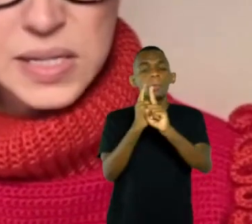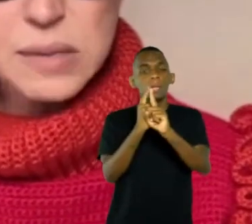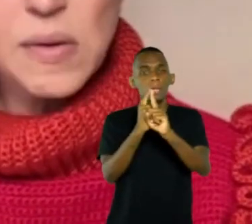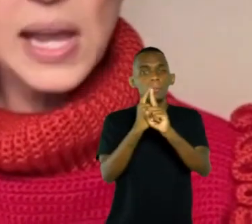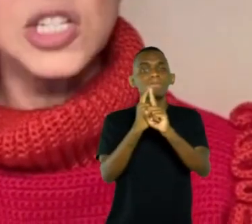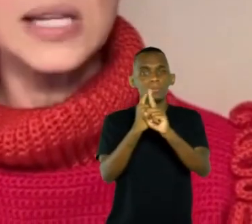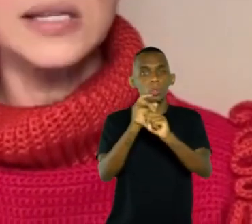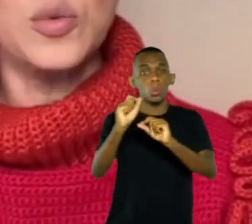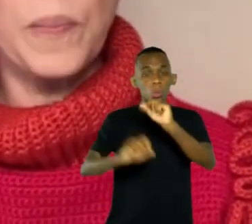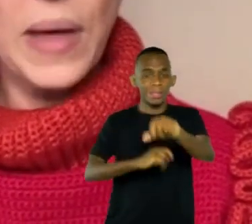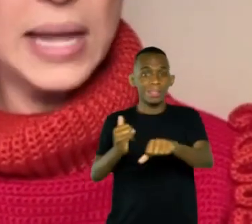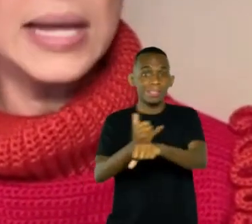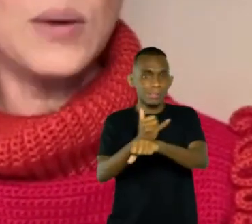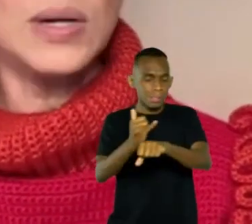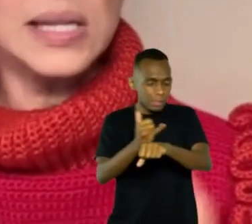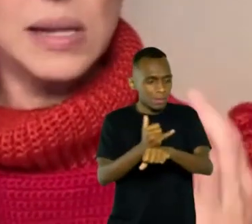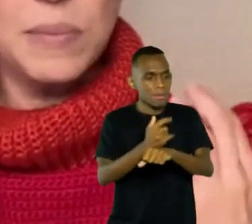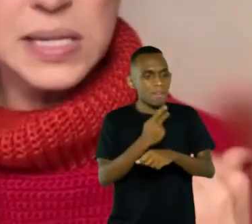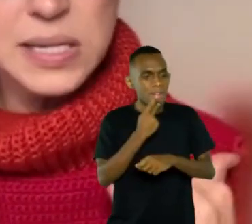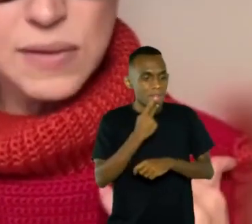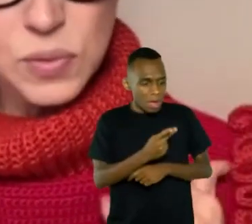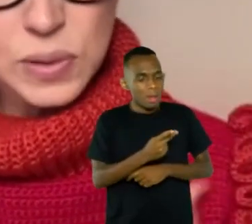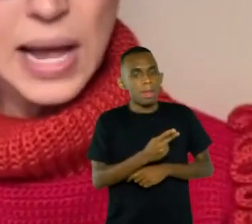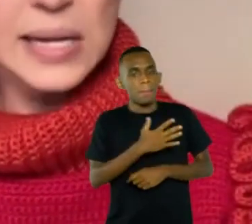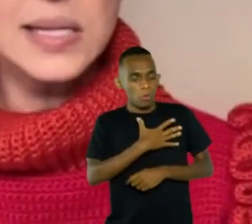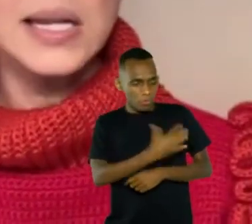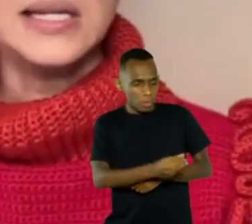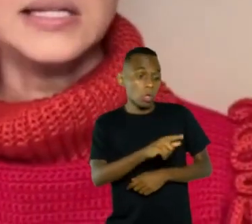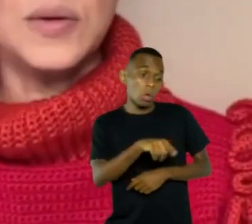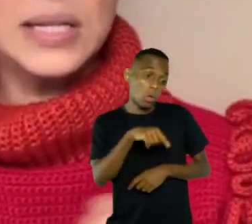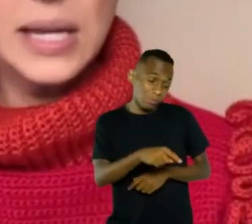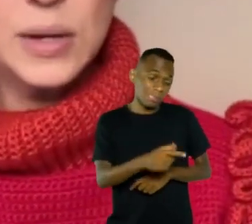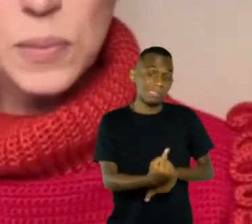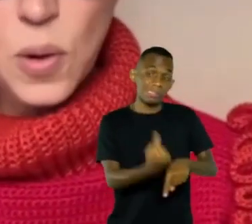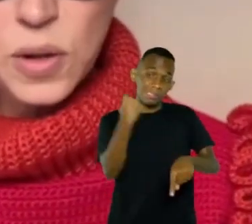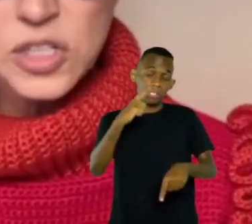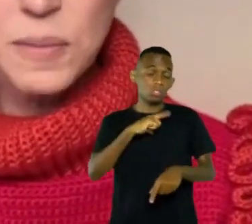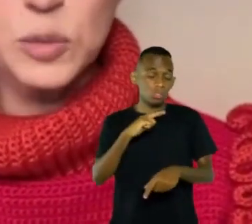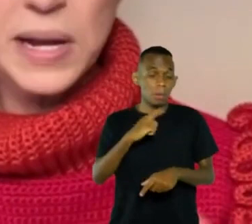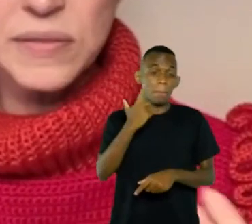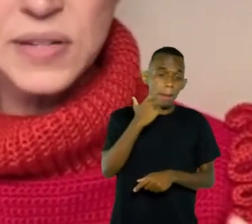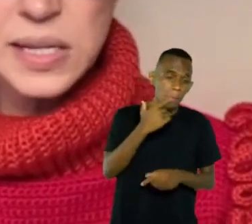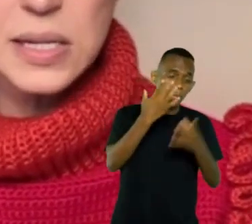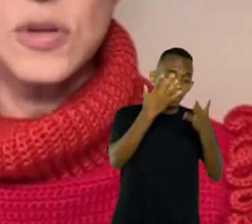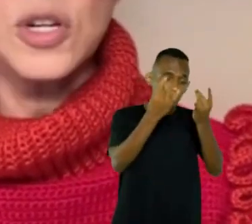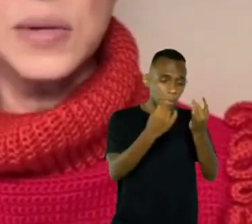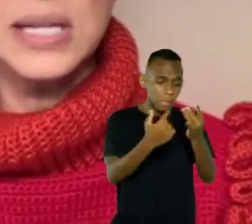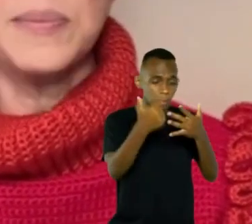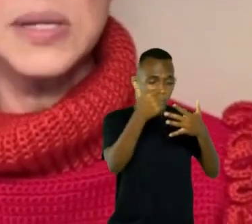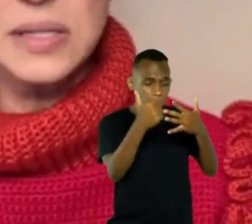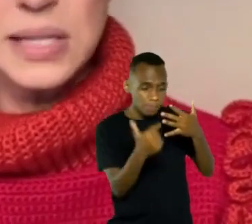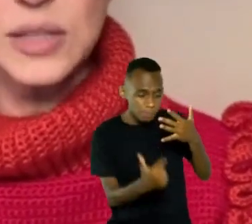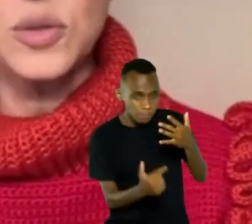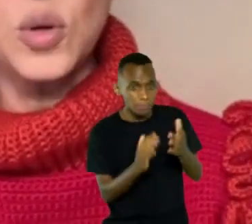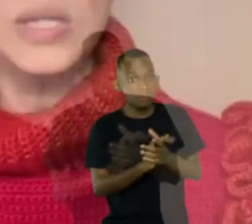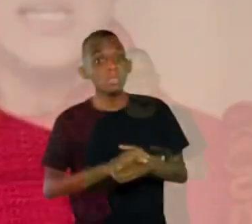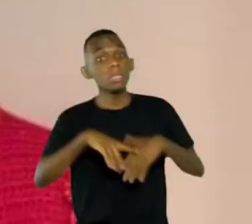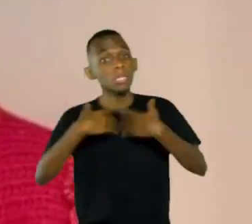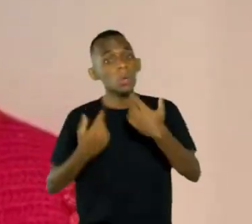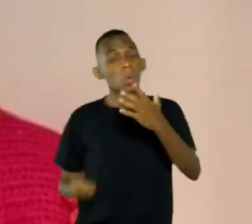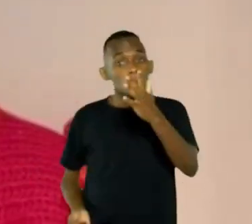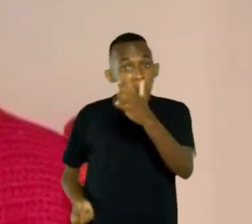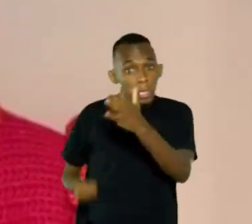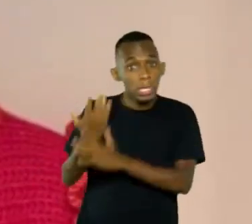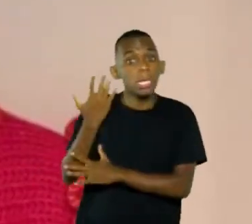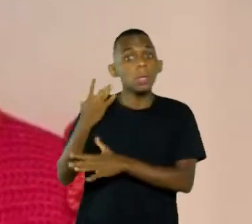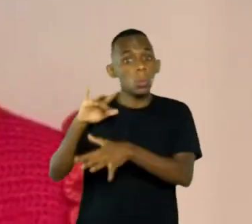para o Francisco quem tinha sido o pai, enquanto as lembranças estavam claras, e eu criei um blog chamado Para Francisco, onde eu ia depositando todas as